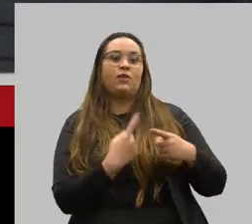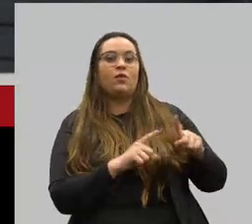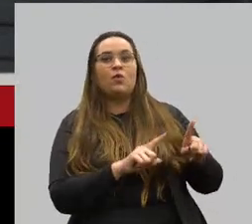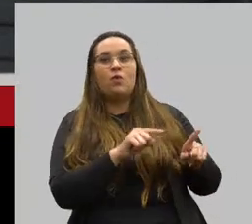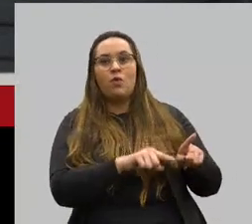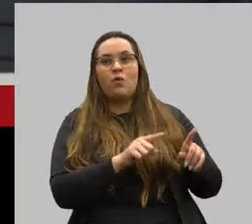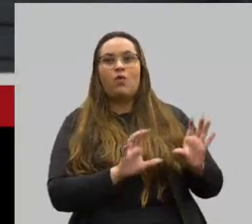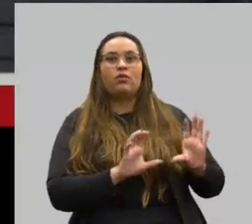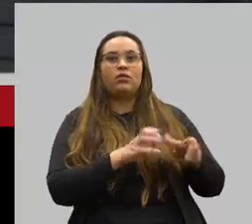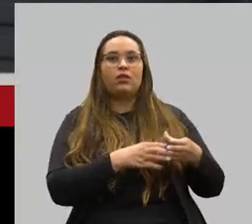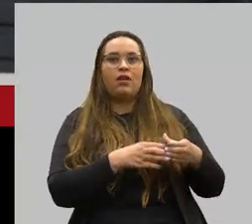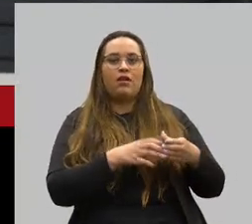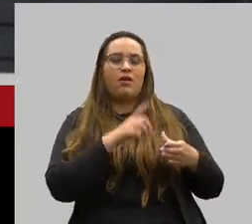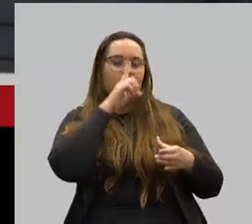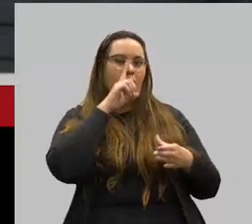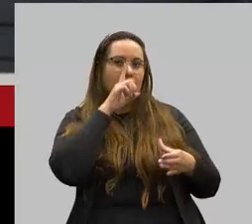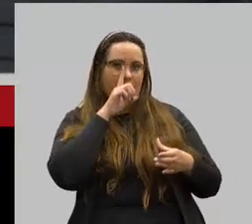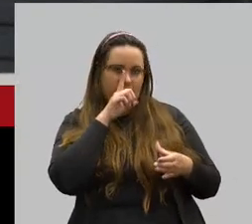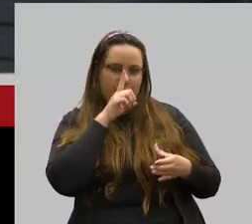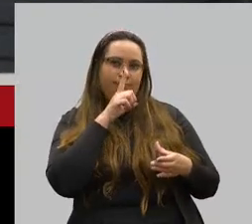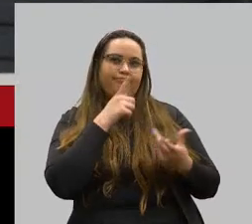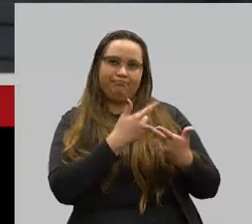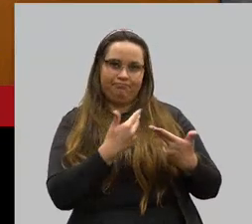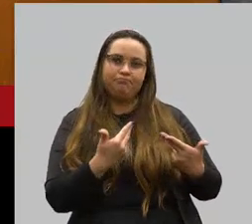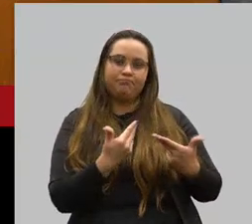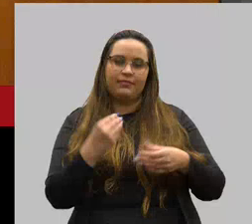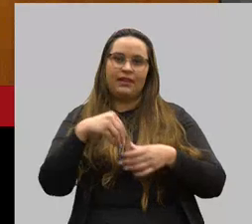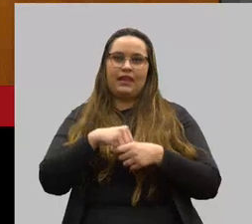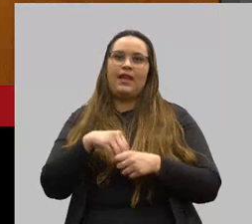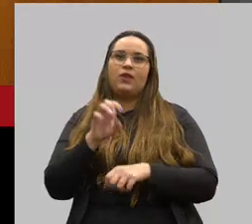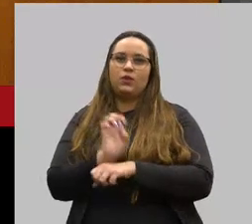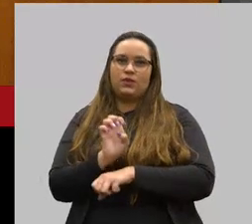visando esta redução da criminalidade violenta no nosso